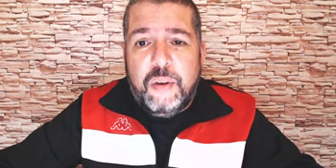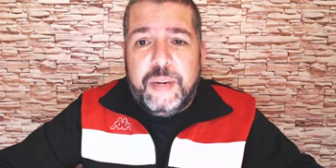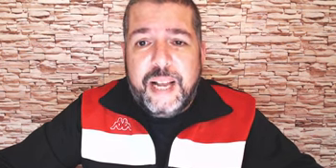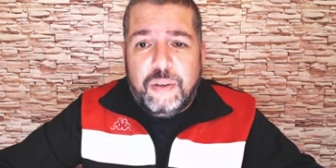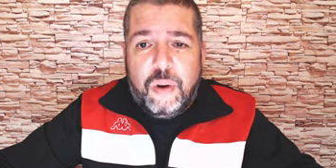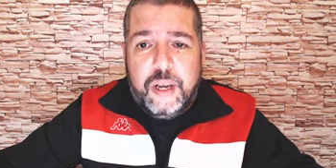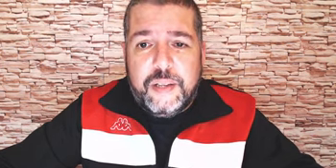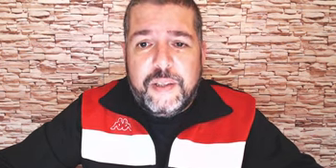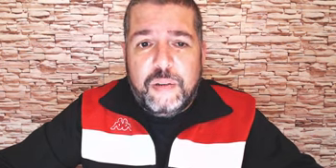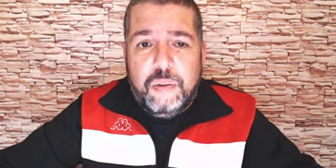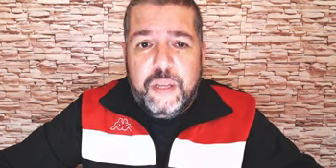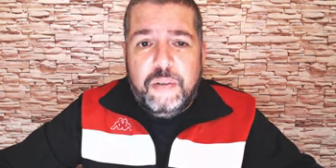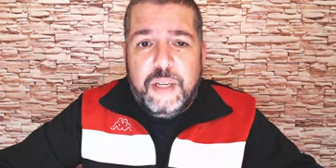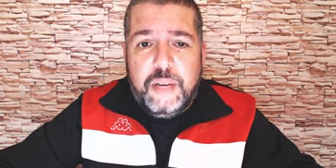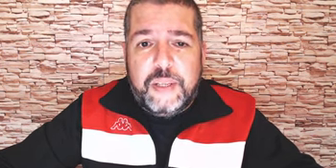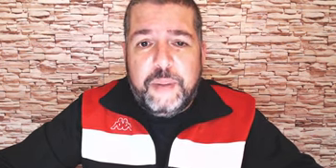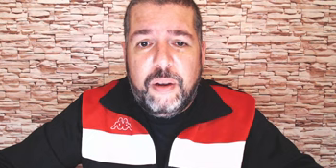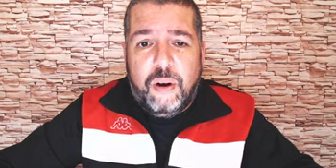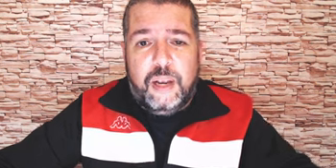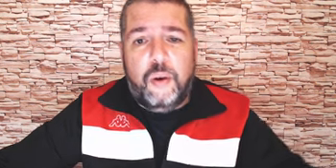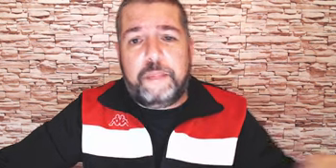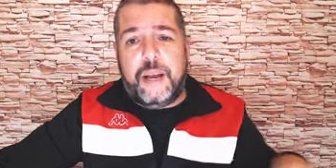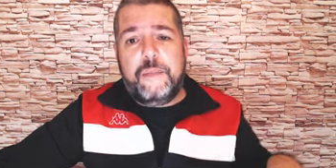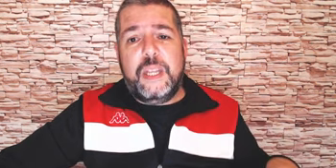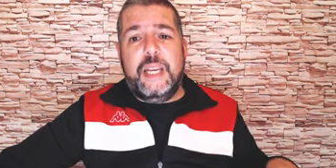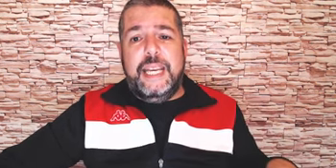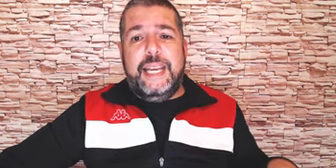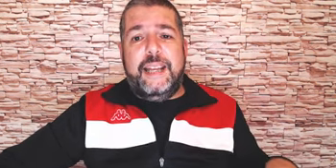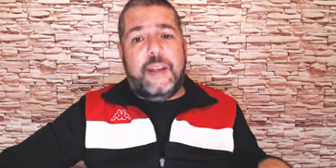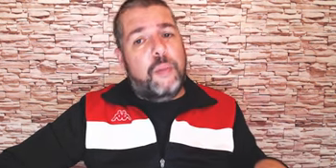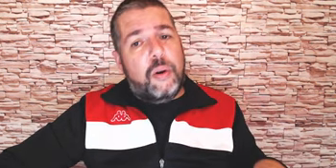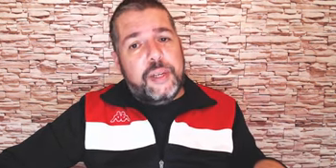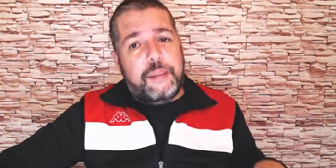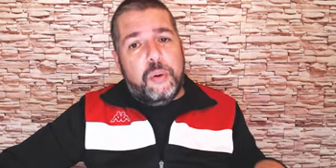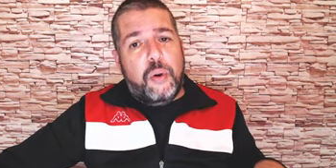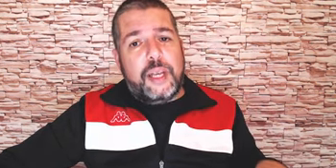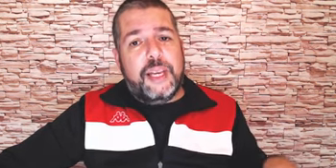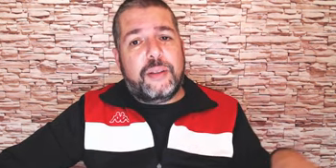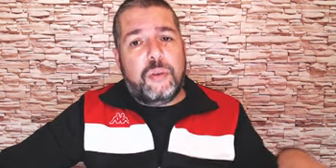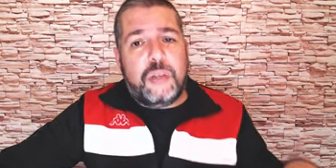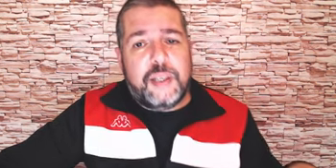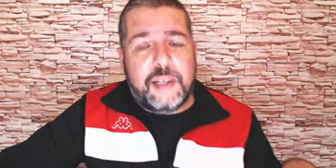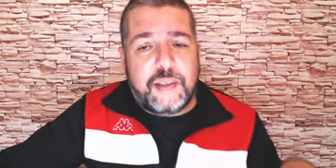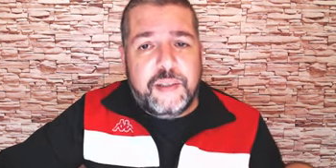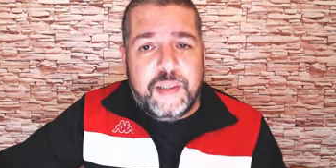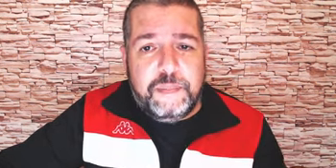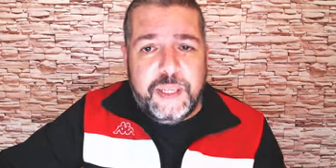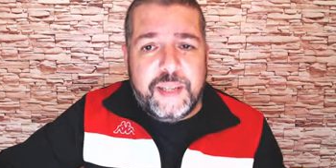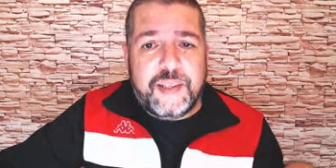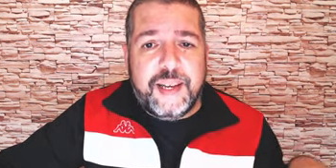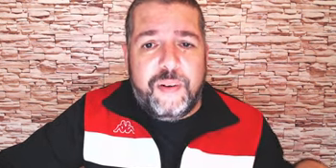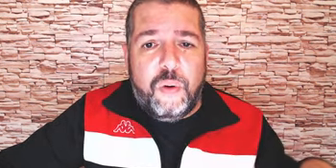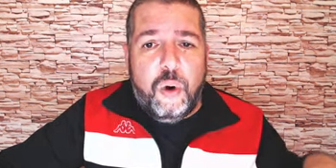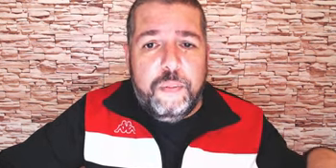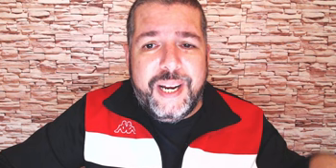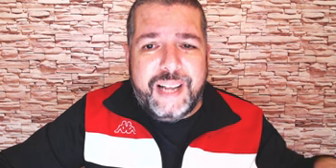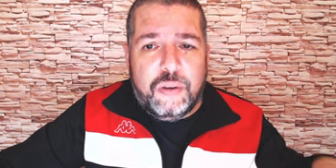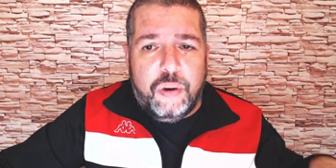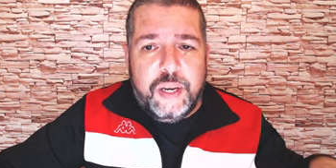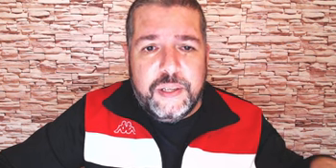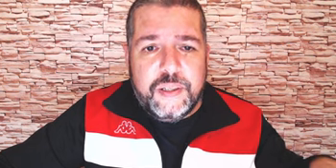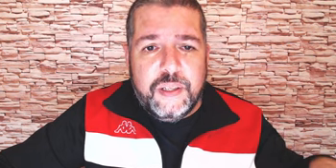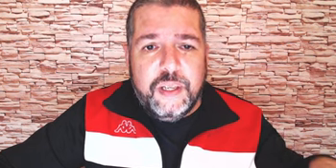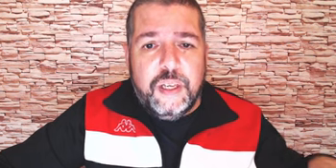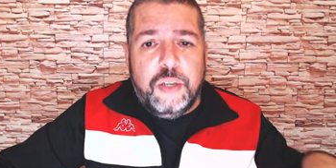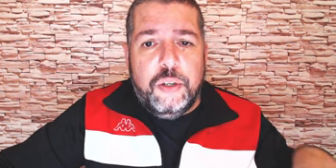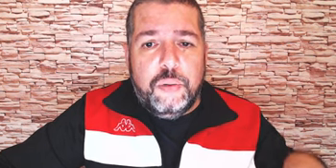ser obrigatórias, incluindo língua espanhola. Opa! Então, uma coisa boa aqui. Todas essas disciplinas serão